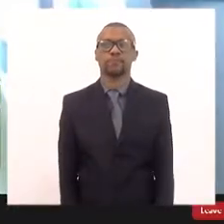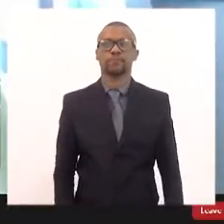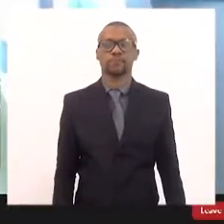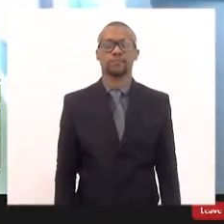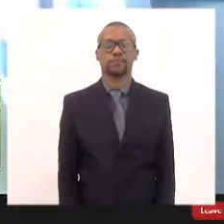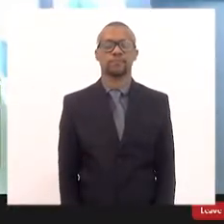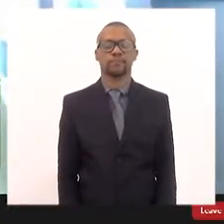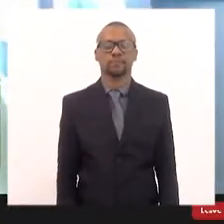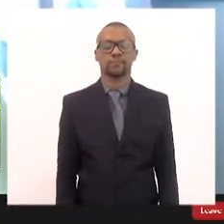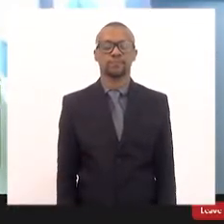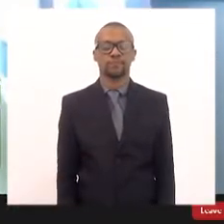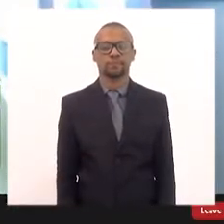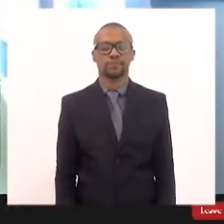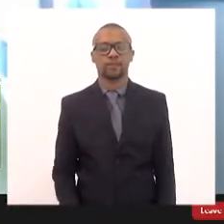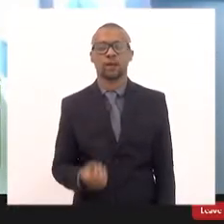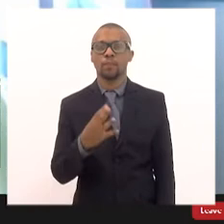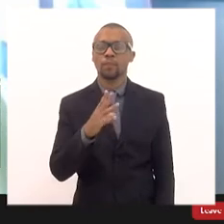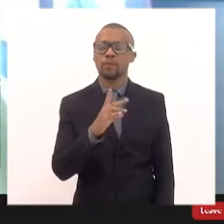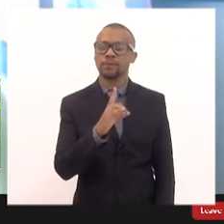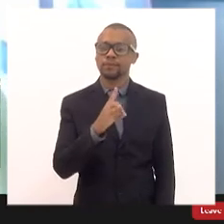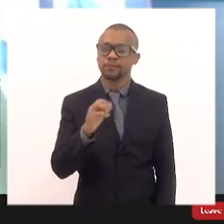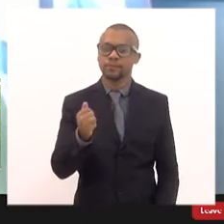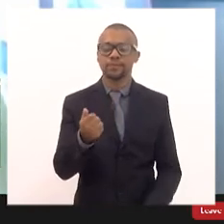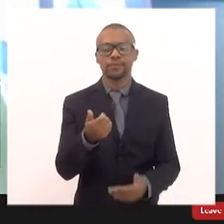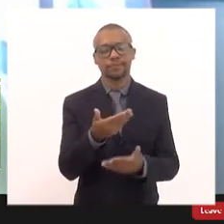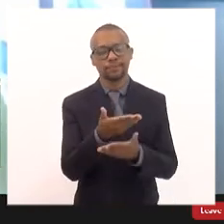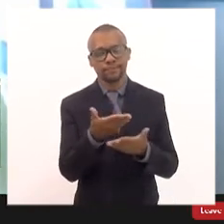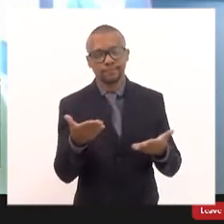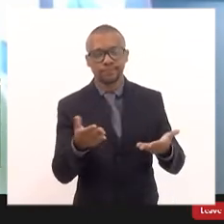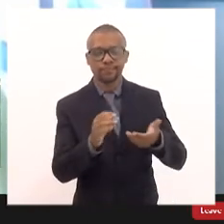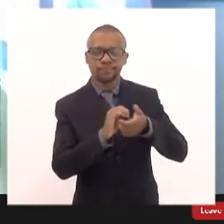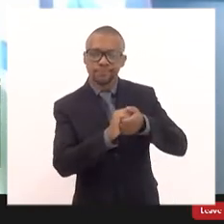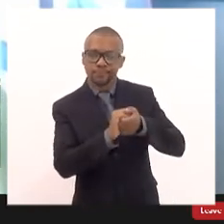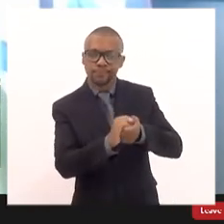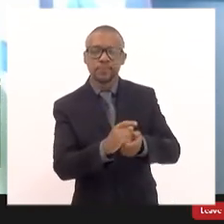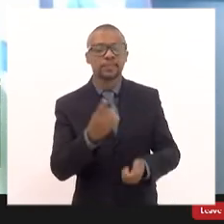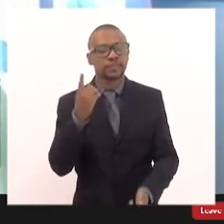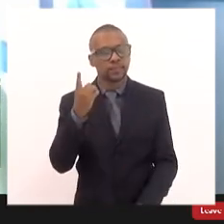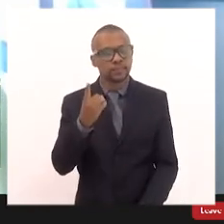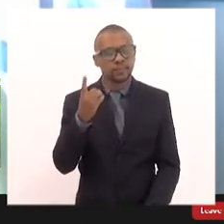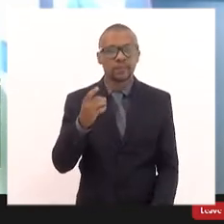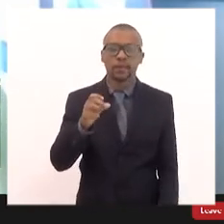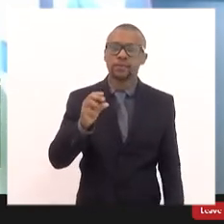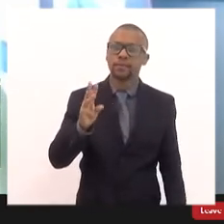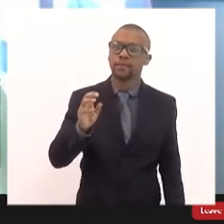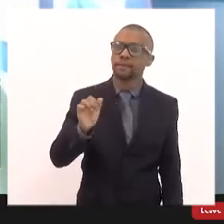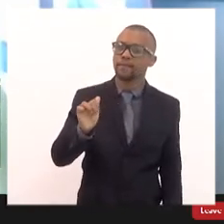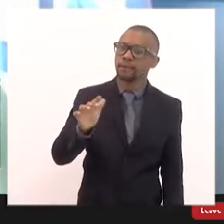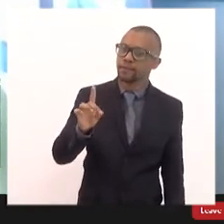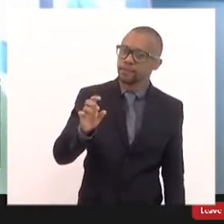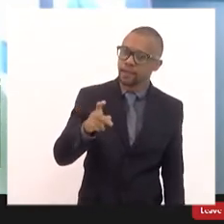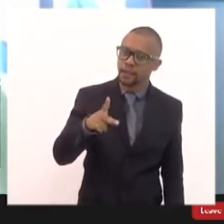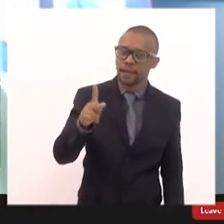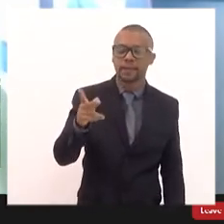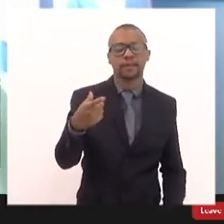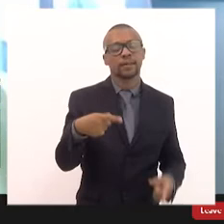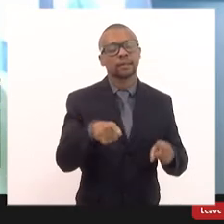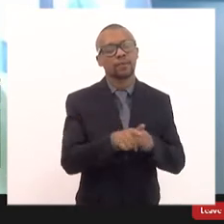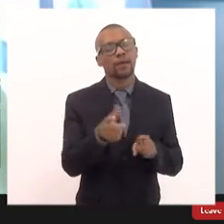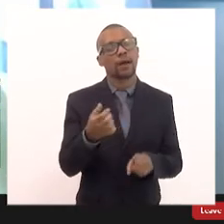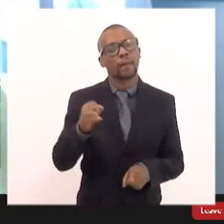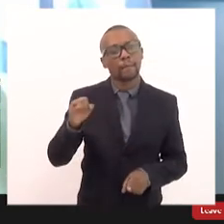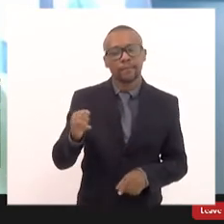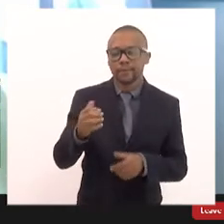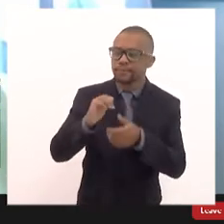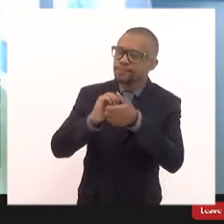Bom dia, companheiro deputado Valdec Carneiro. Também saúdo a nossa